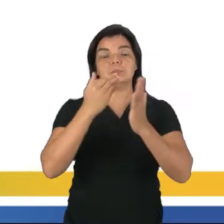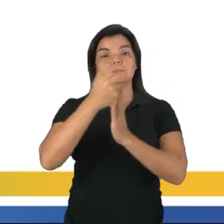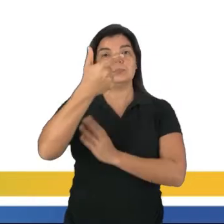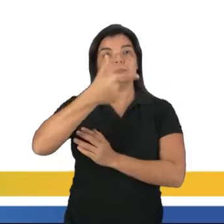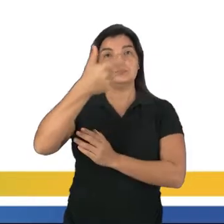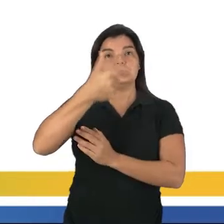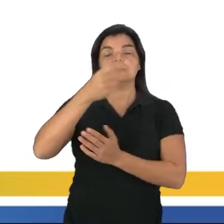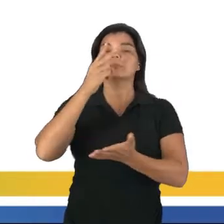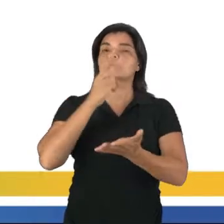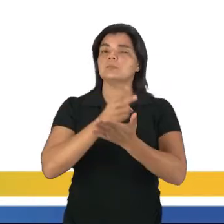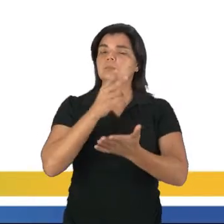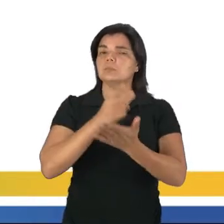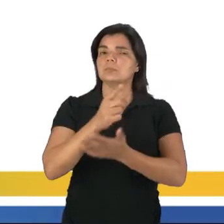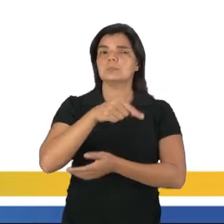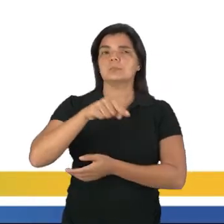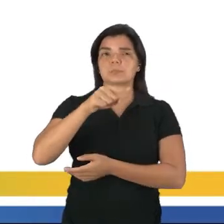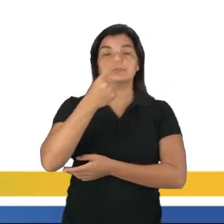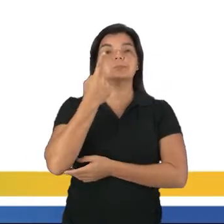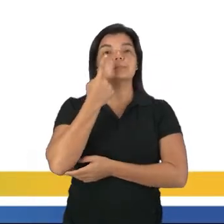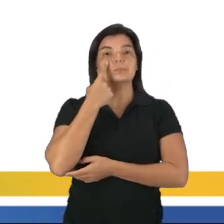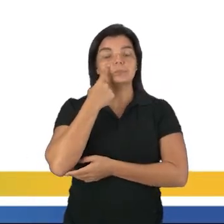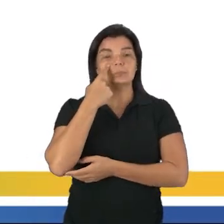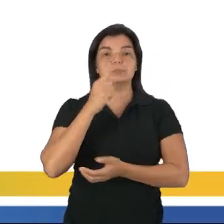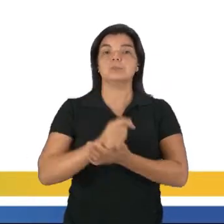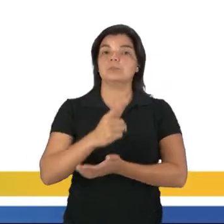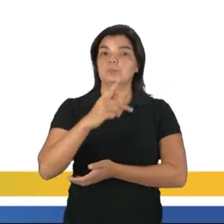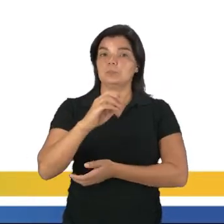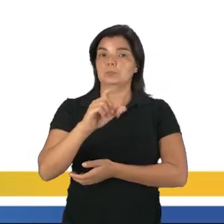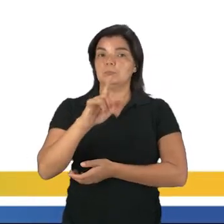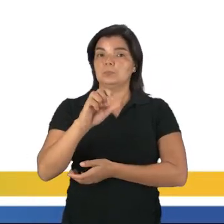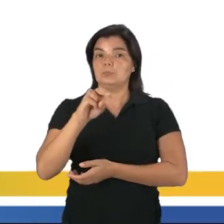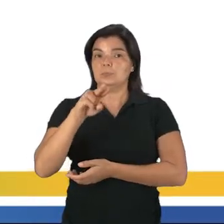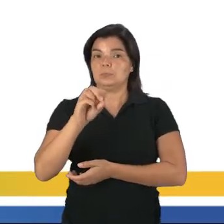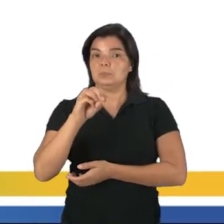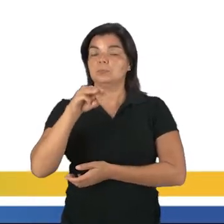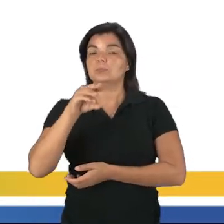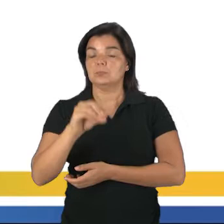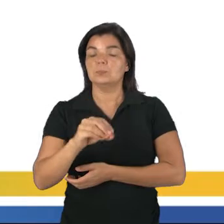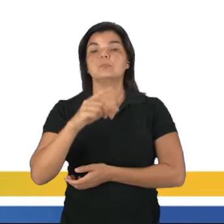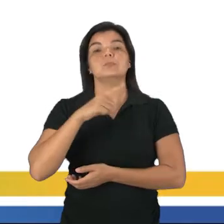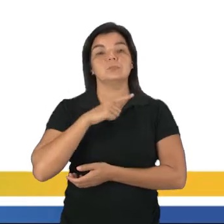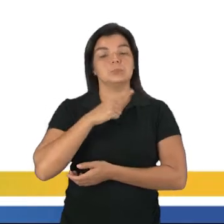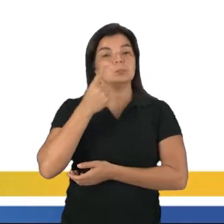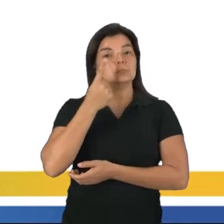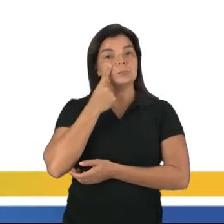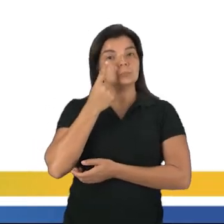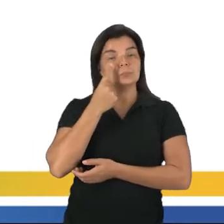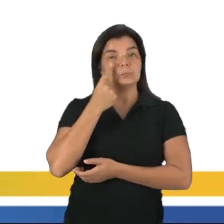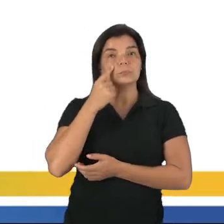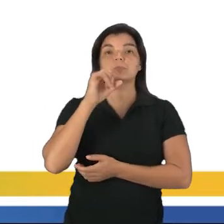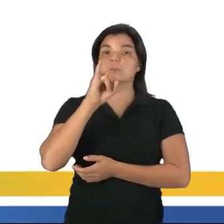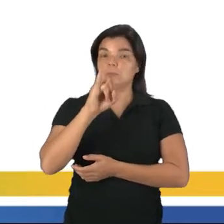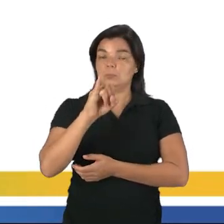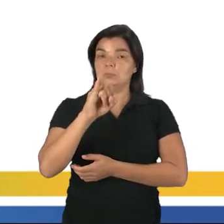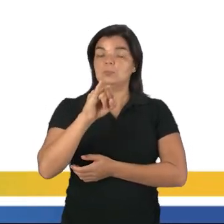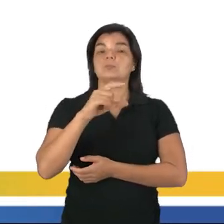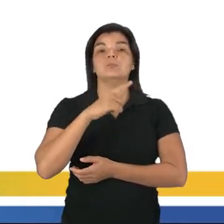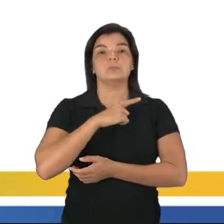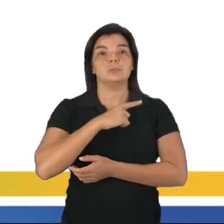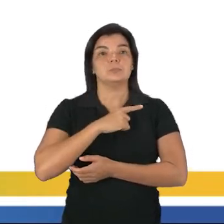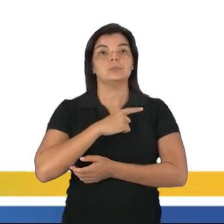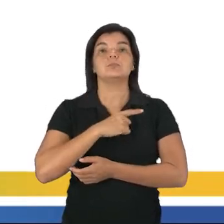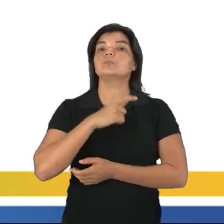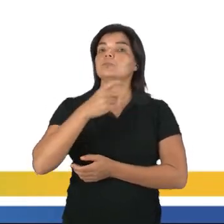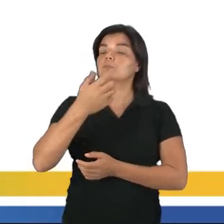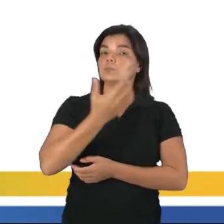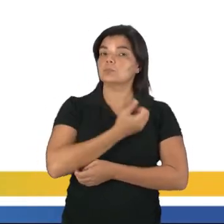quadrado. Então, sempre que eu observar uma função que ela é polinomial, né, ela apresenta um polinômio, eu vou observar se ali no termo, o expoente que